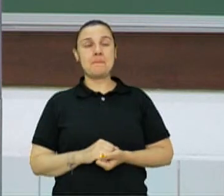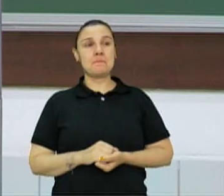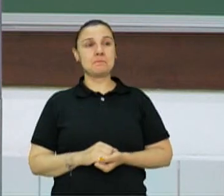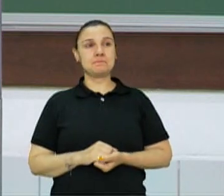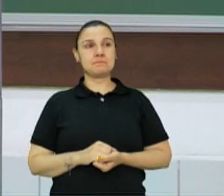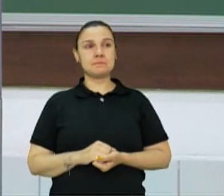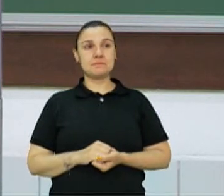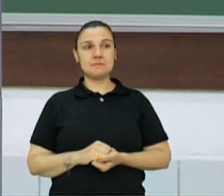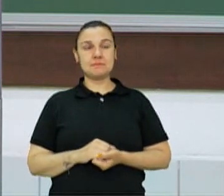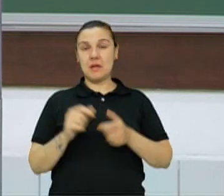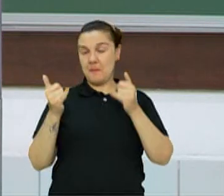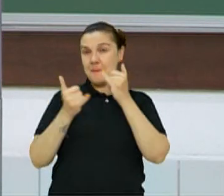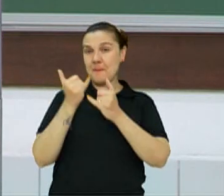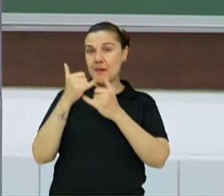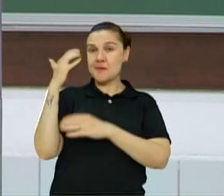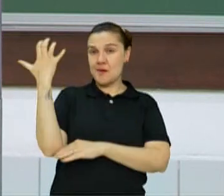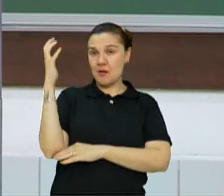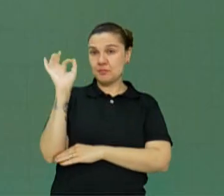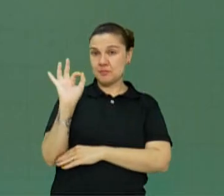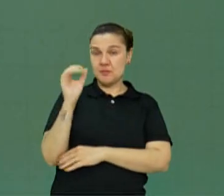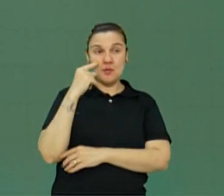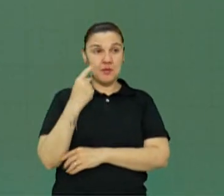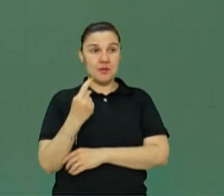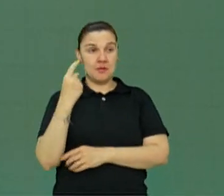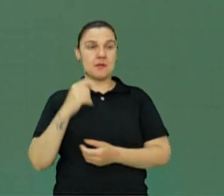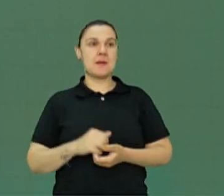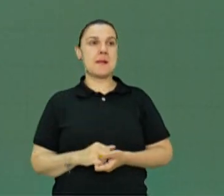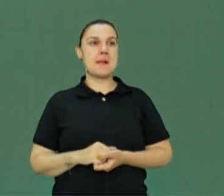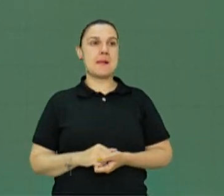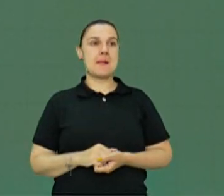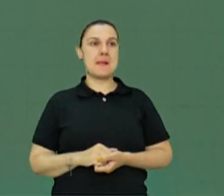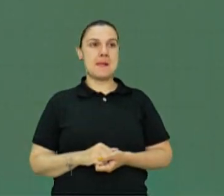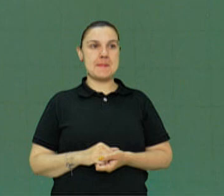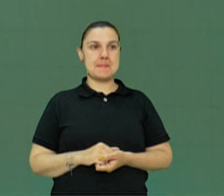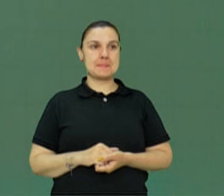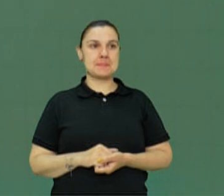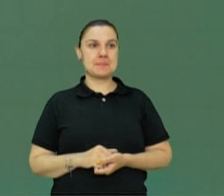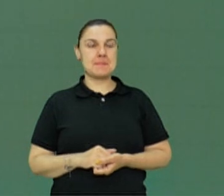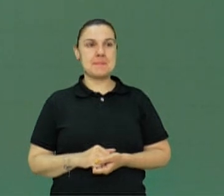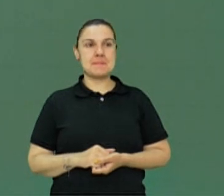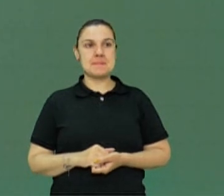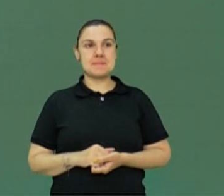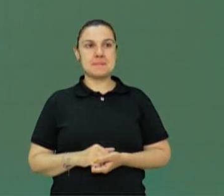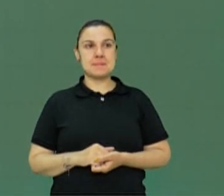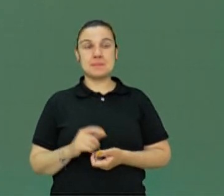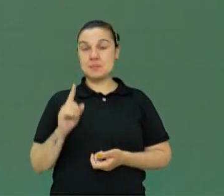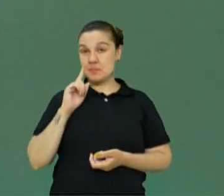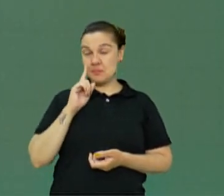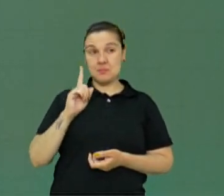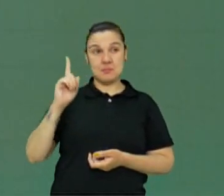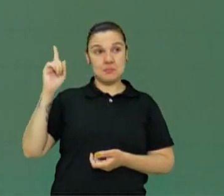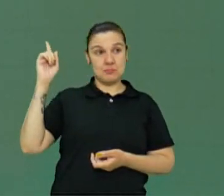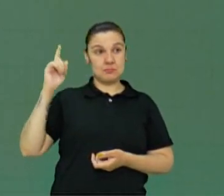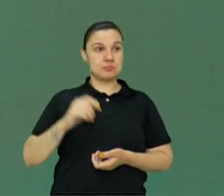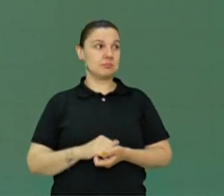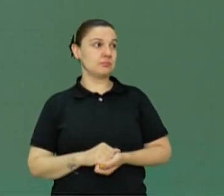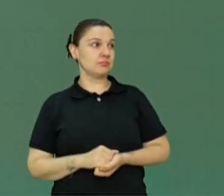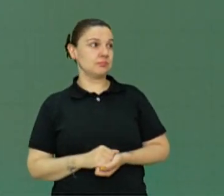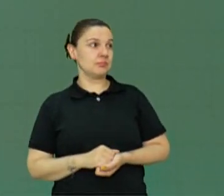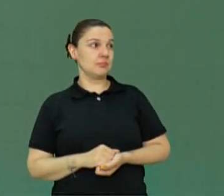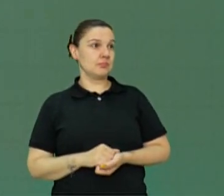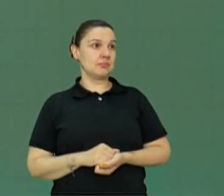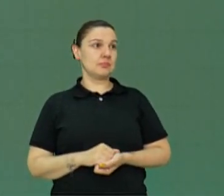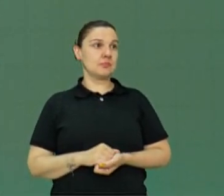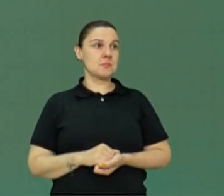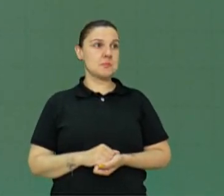uma similaridade com árvore. Olha lá como que eu vou desenhar essa árvore. Eu vou desenhar desta forma aqui, ó.